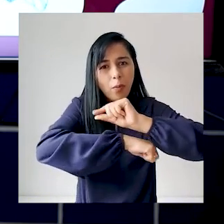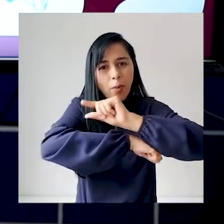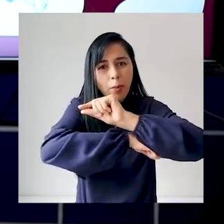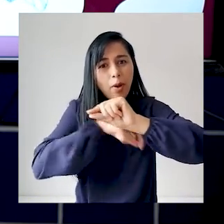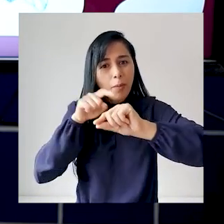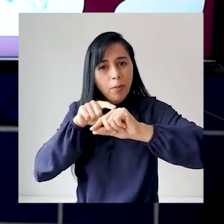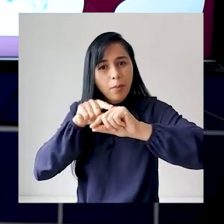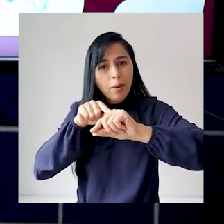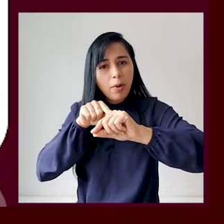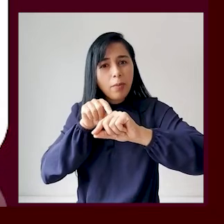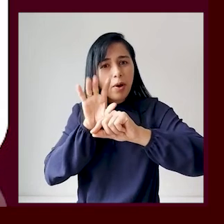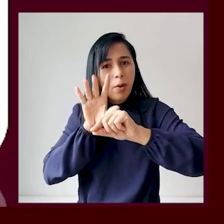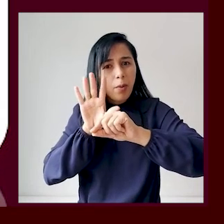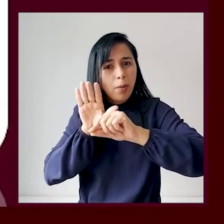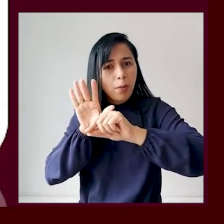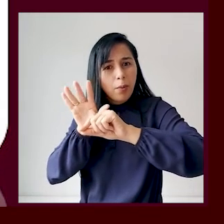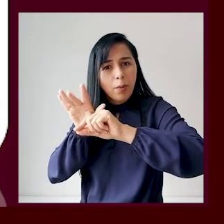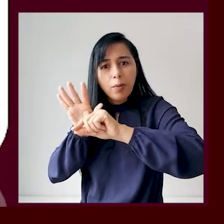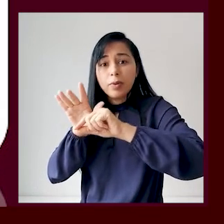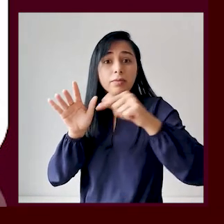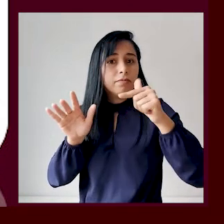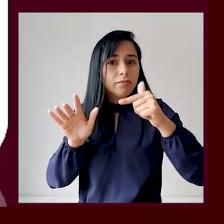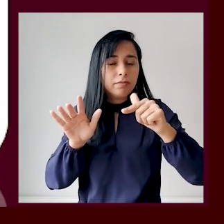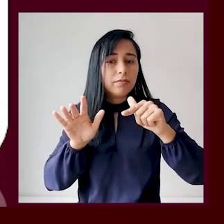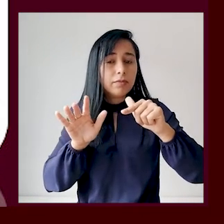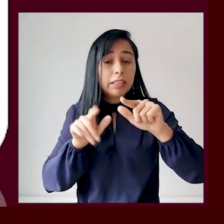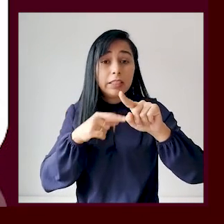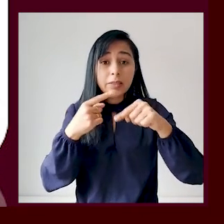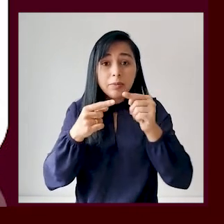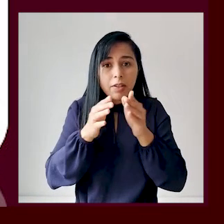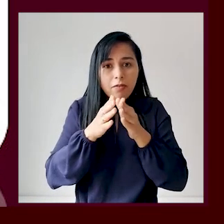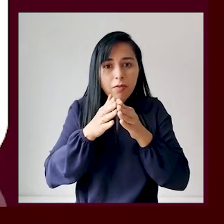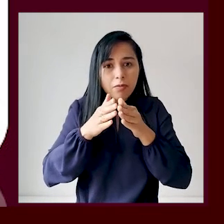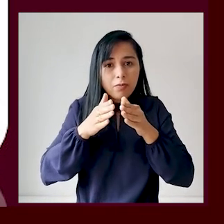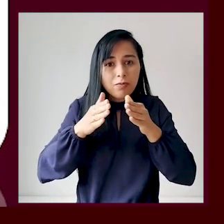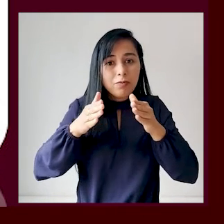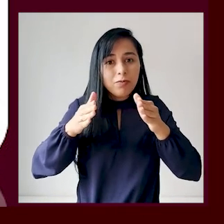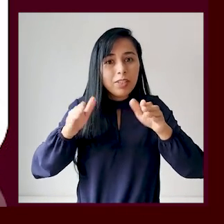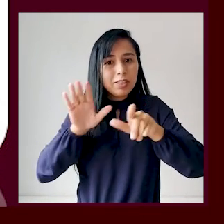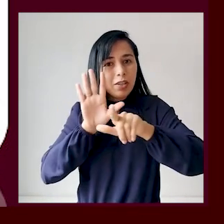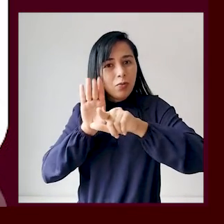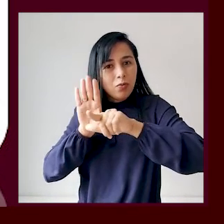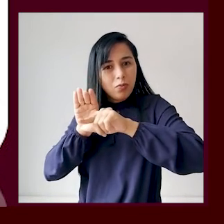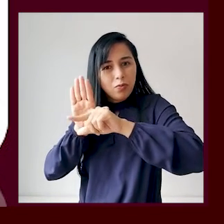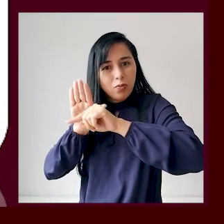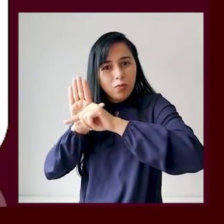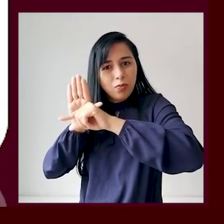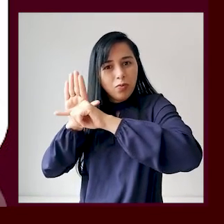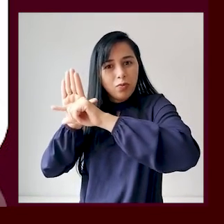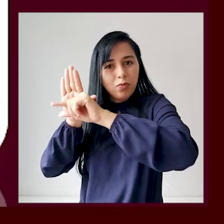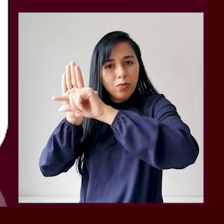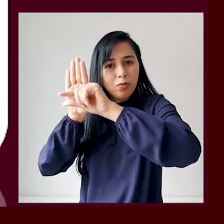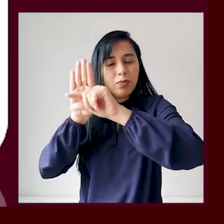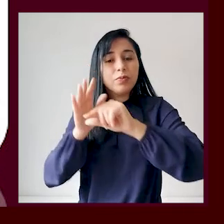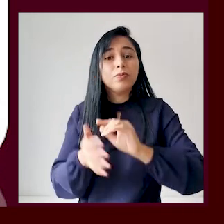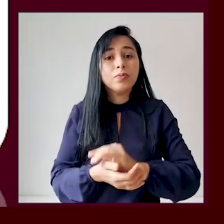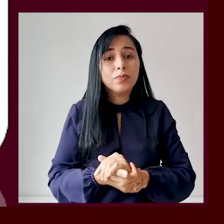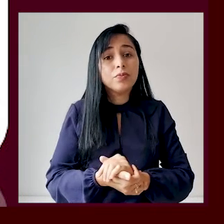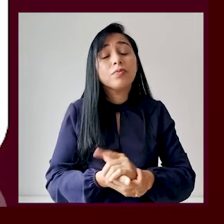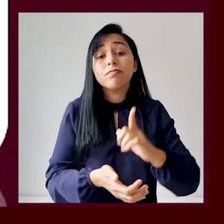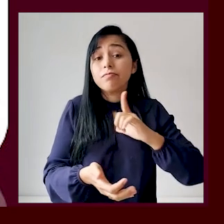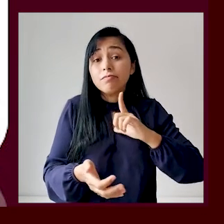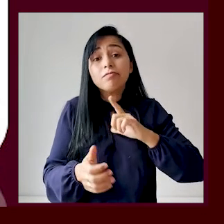vai crescendo, as asas vão se desenvolvendo. Dessa forma, nós tivemos uma transformação do